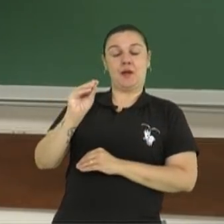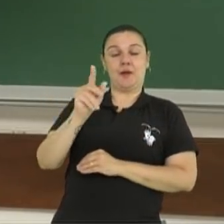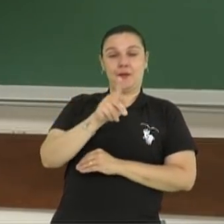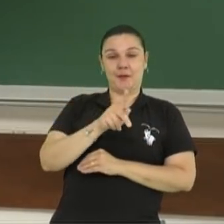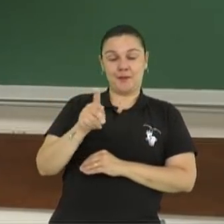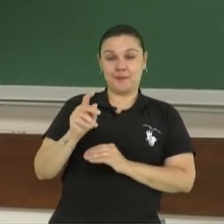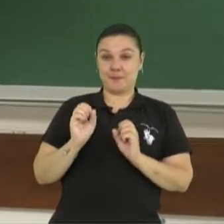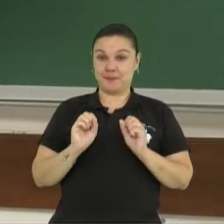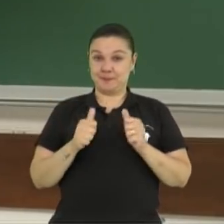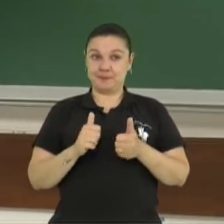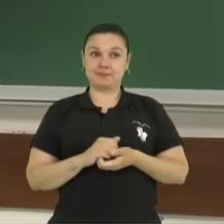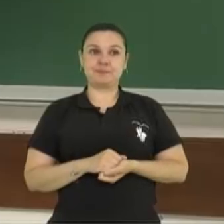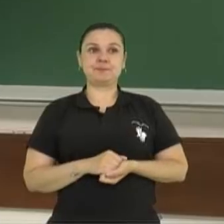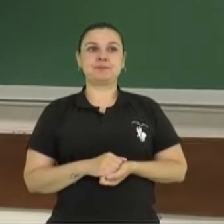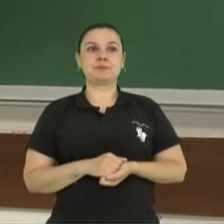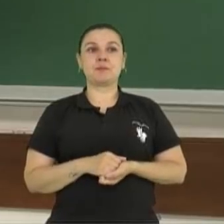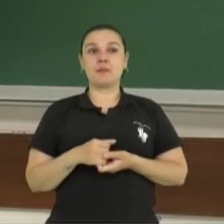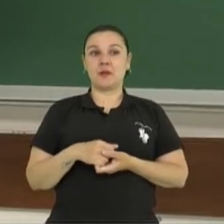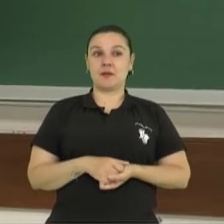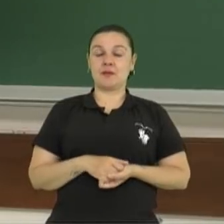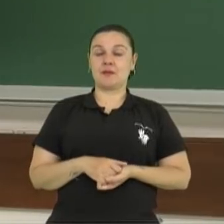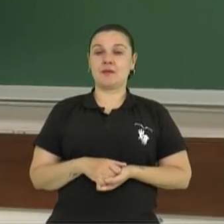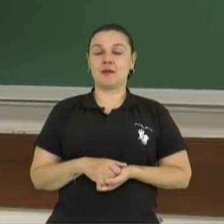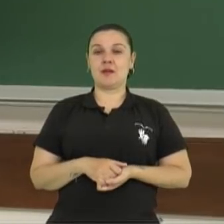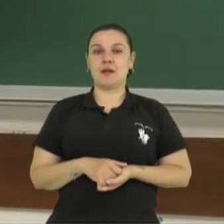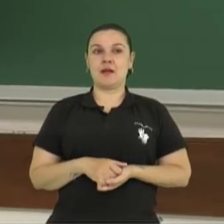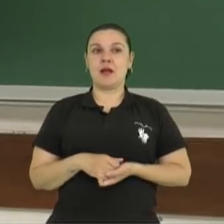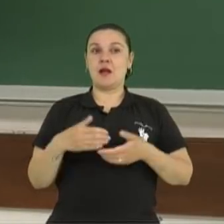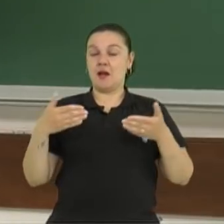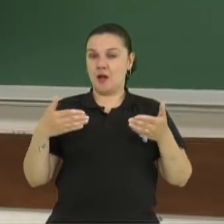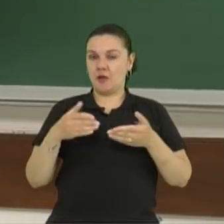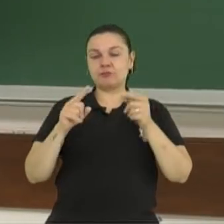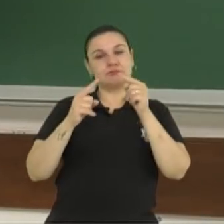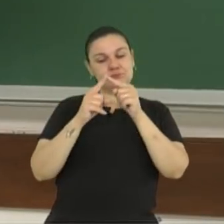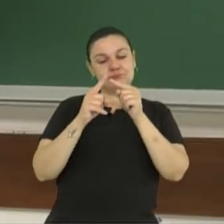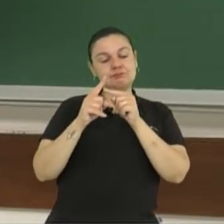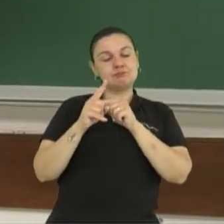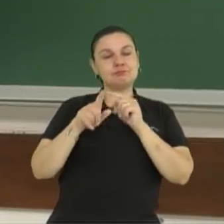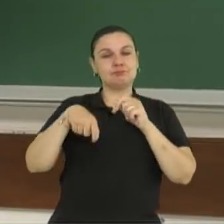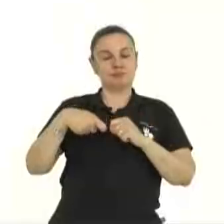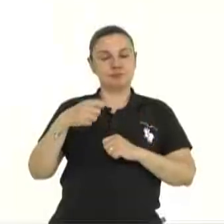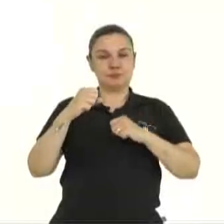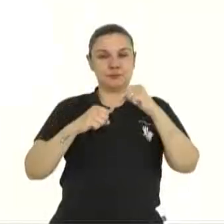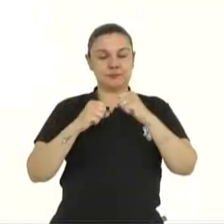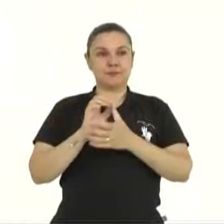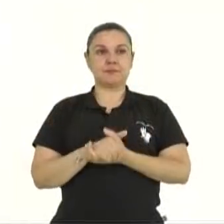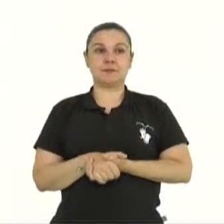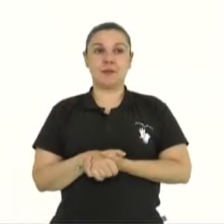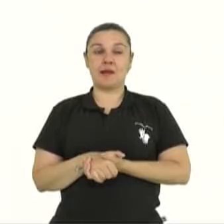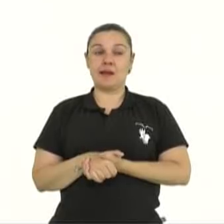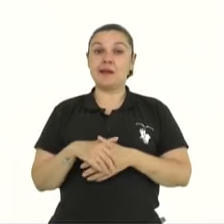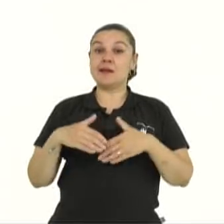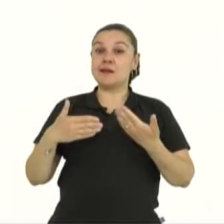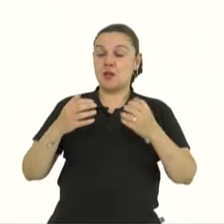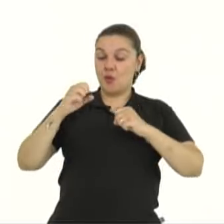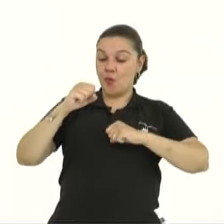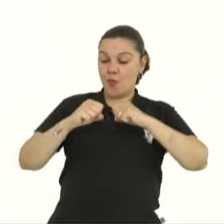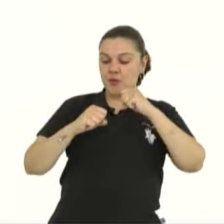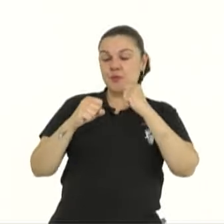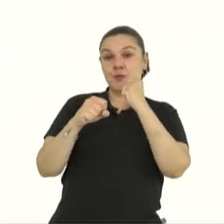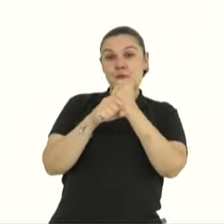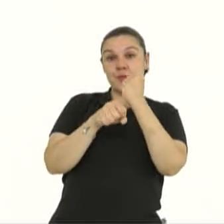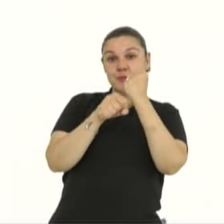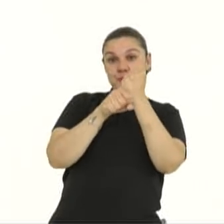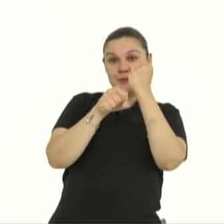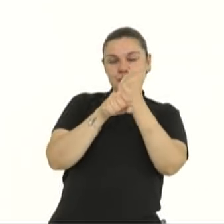professor, tá bom? Então, vamos lá, continuando. Falando ali dos tipos de produção. Então, a indústria de